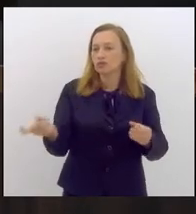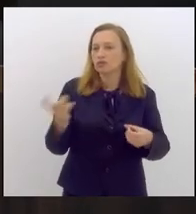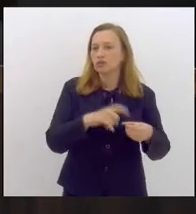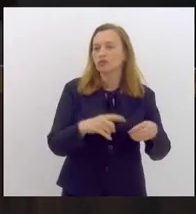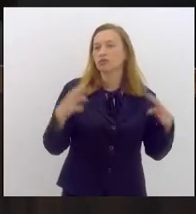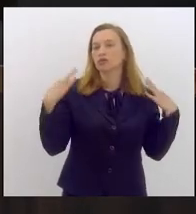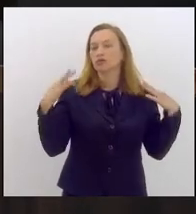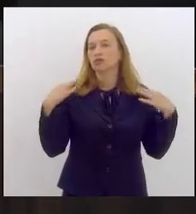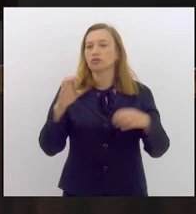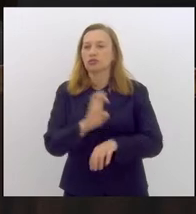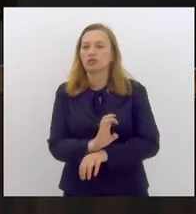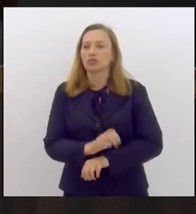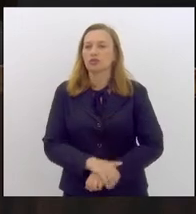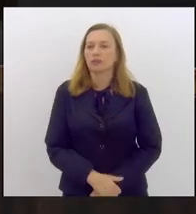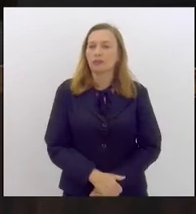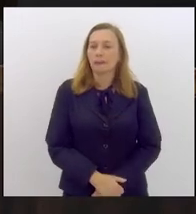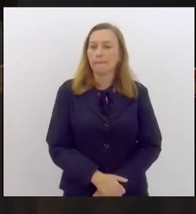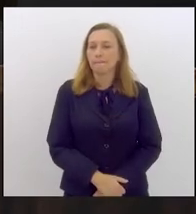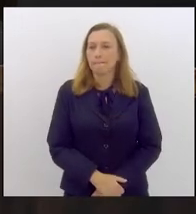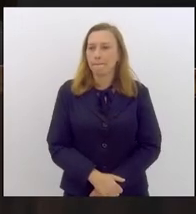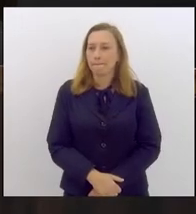do Estado.